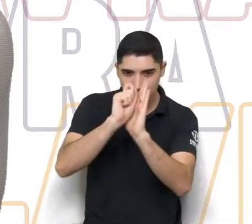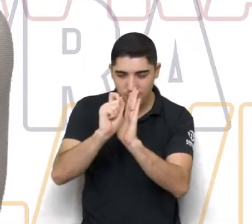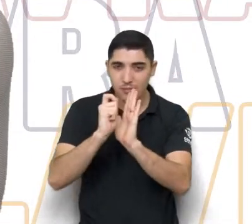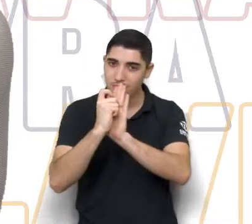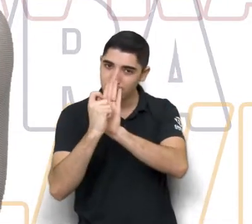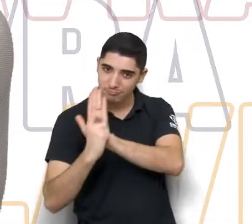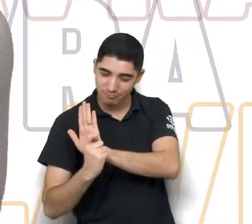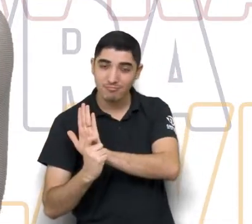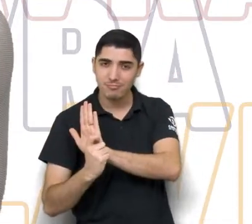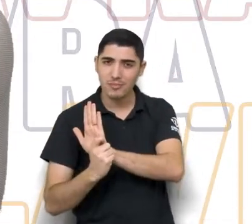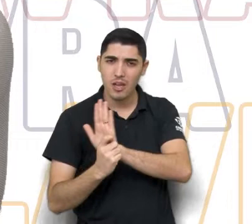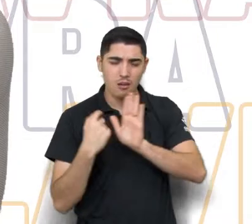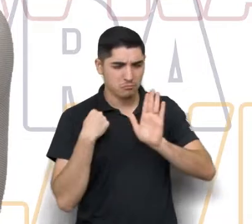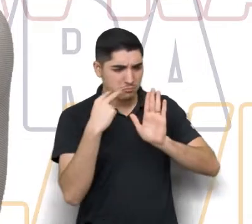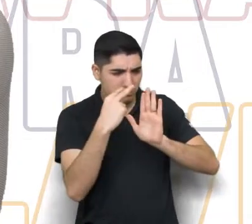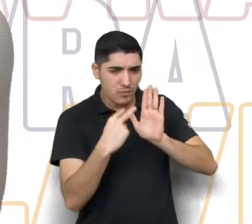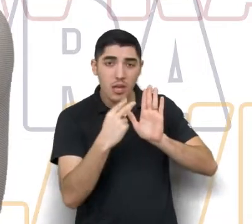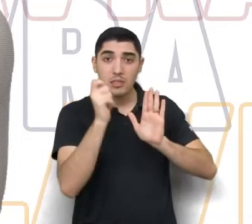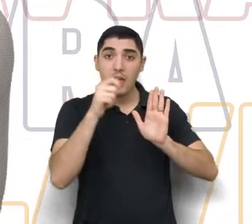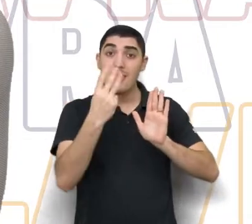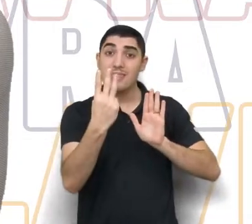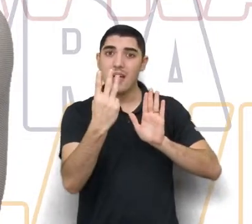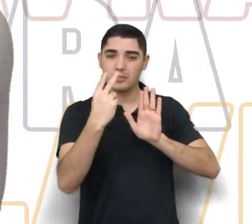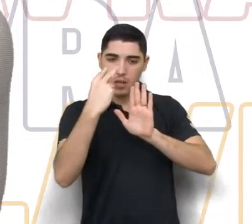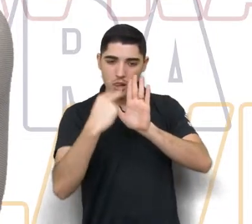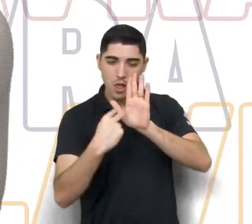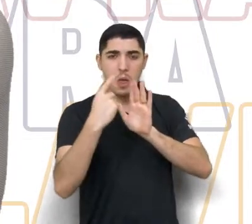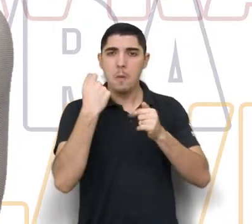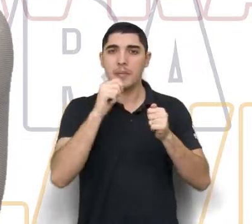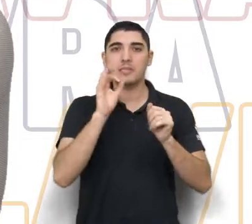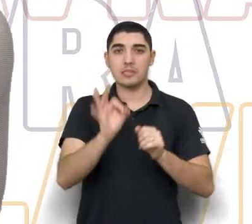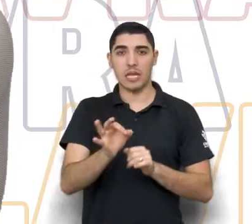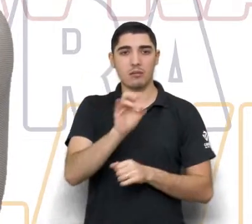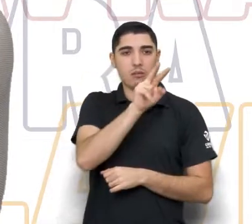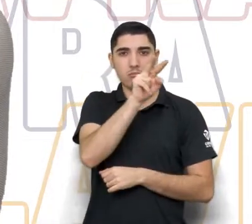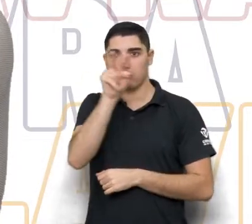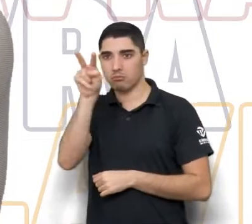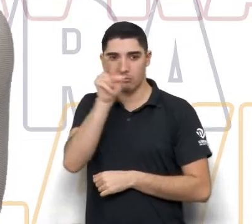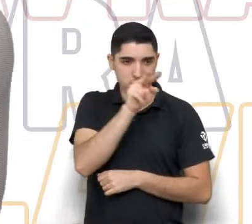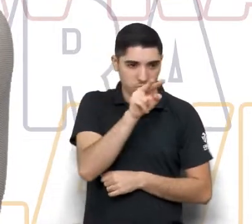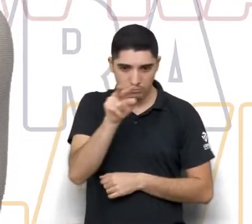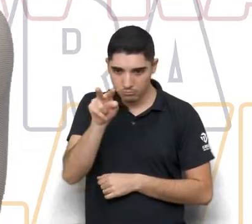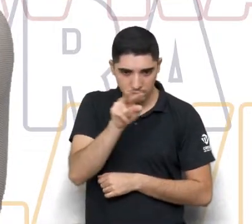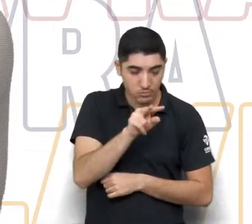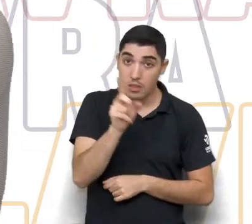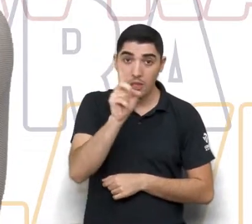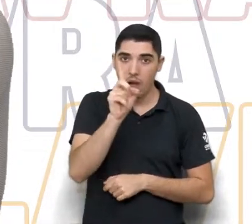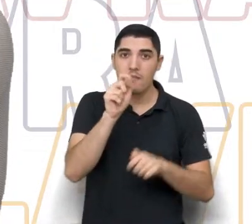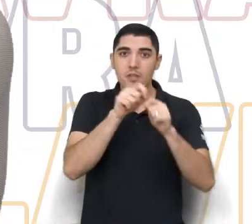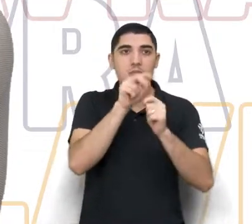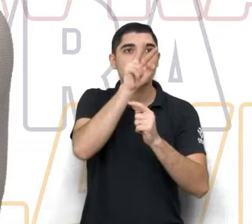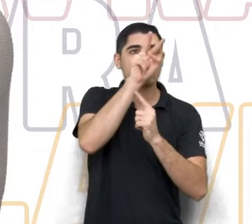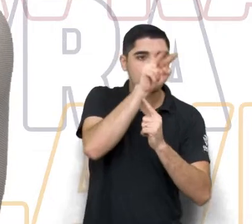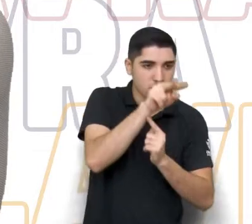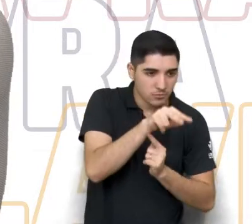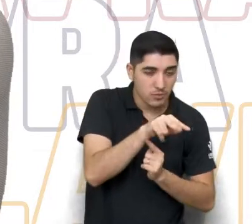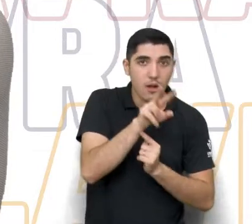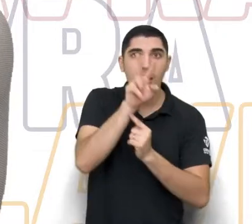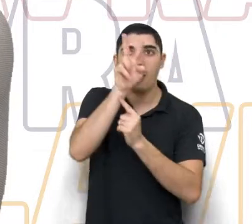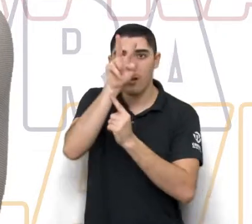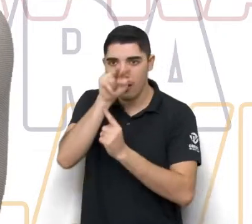que ele fez. Necessariamente você não precisa fazer aquela leitura linear do poema, né? Ele quebra com isso. Agora, veja que coisa interessante,